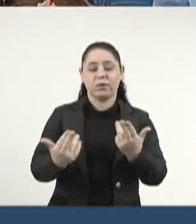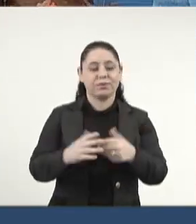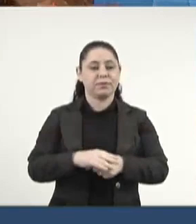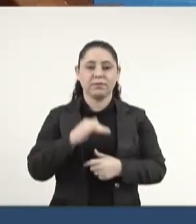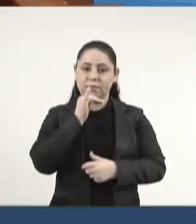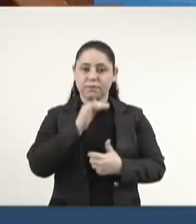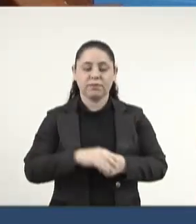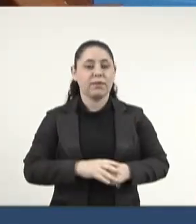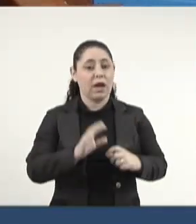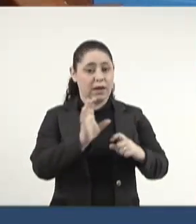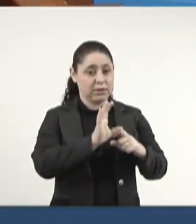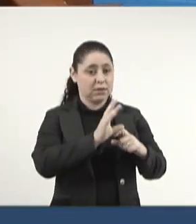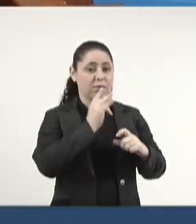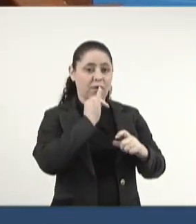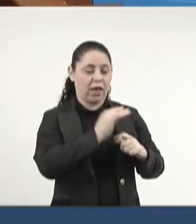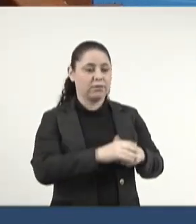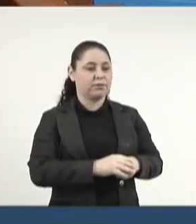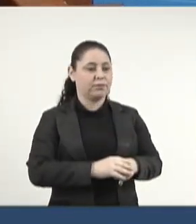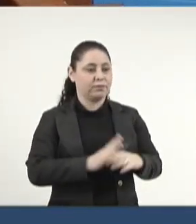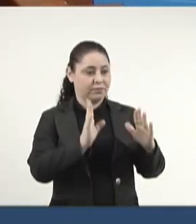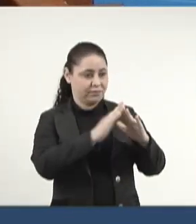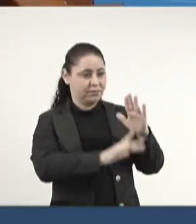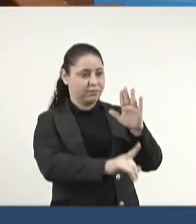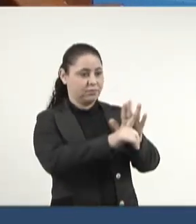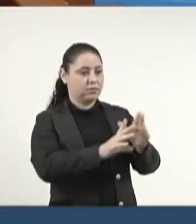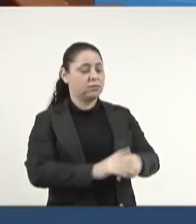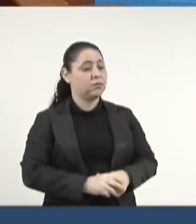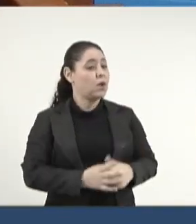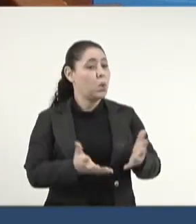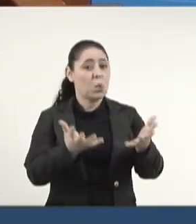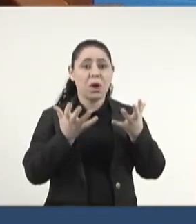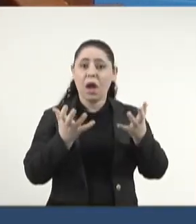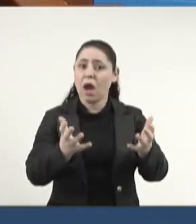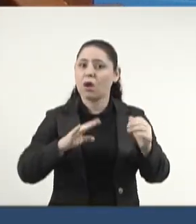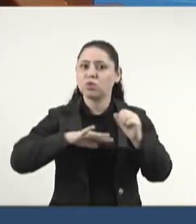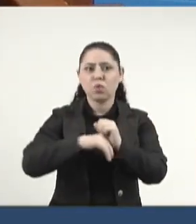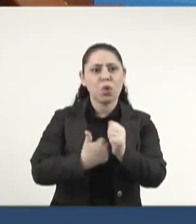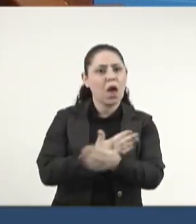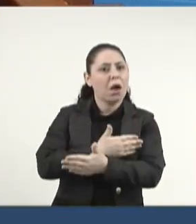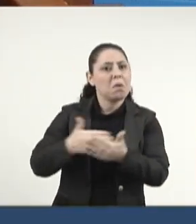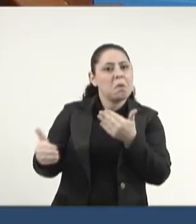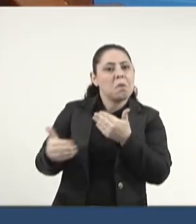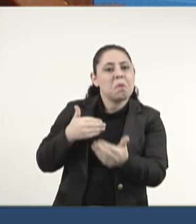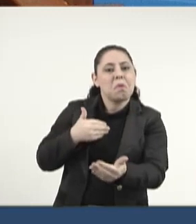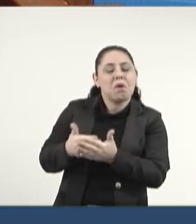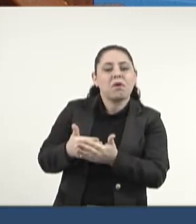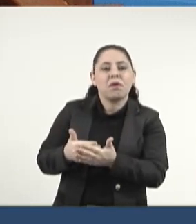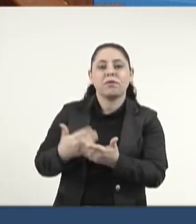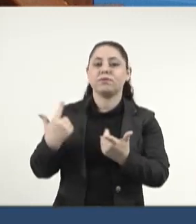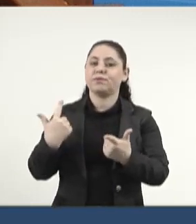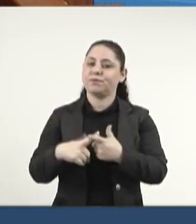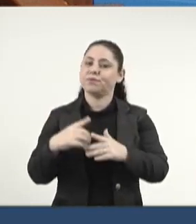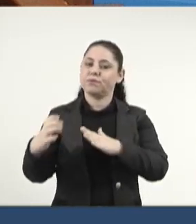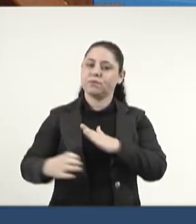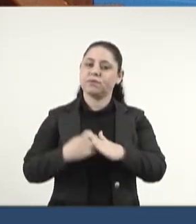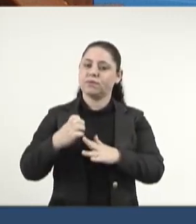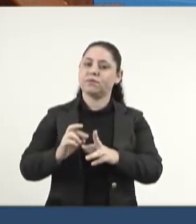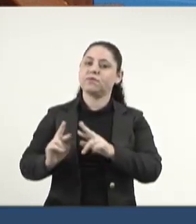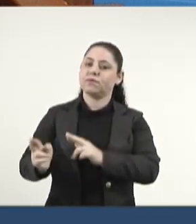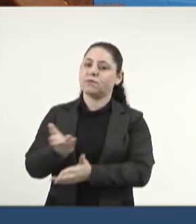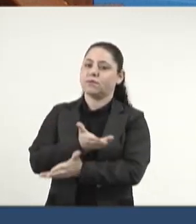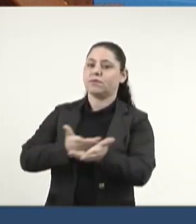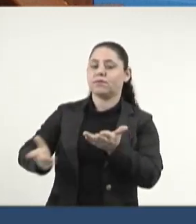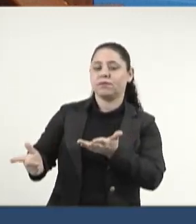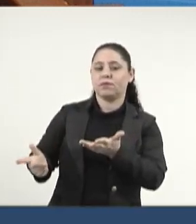que a CACEMES dizer para essa casa: eu quero esconder alguma coisa. Porque a empresa que intermediou,